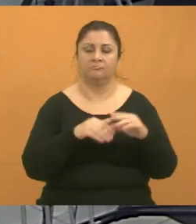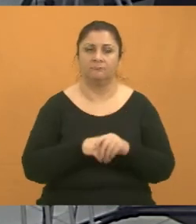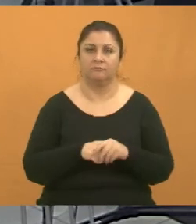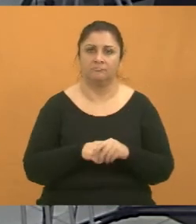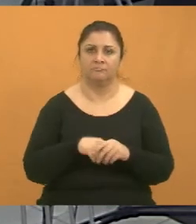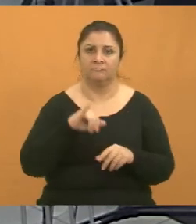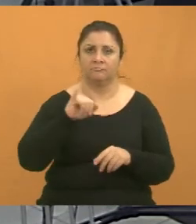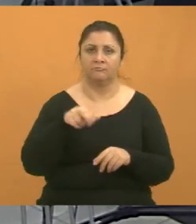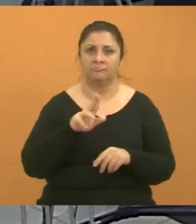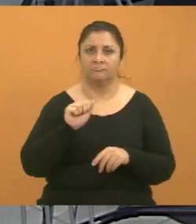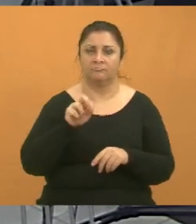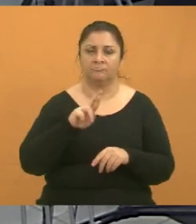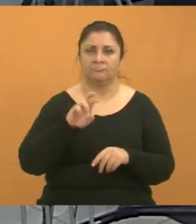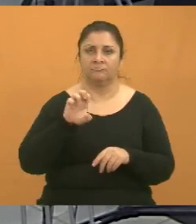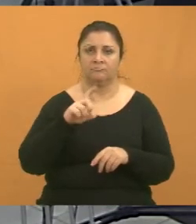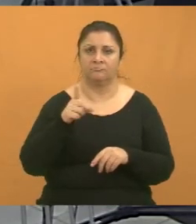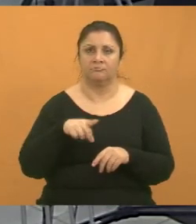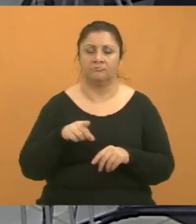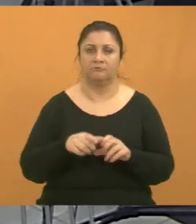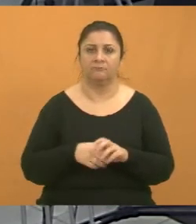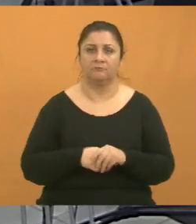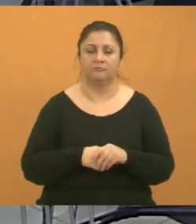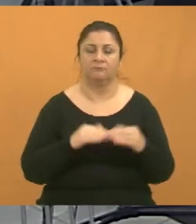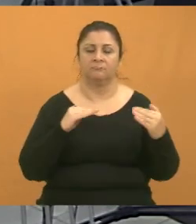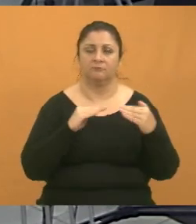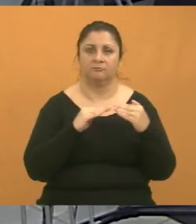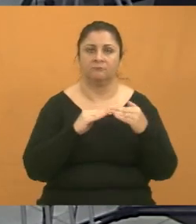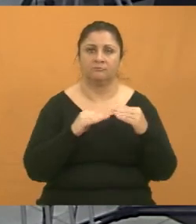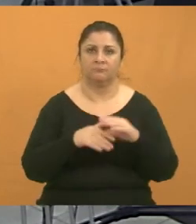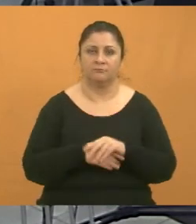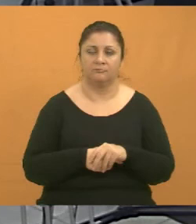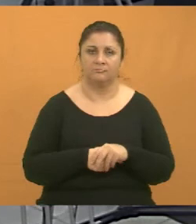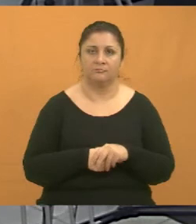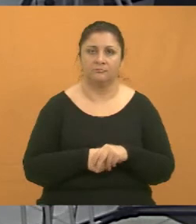vota vereador Juarez Araújo? Favorável.